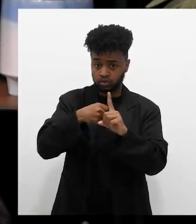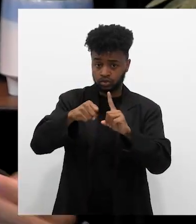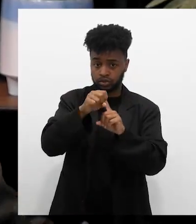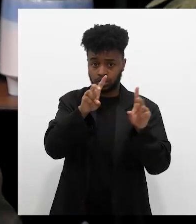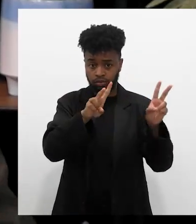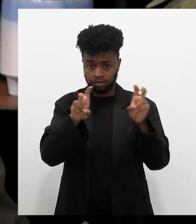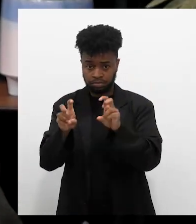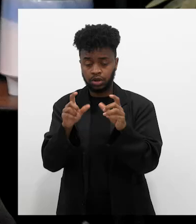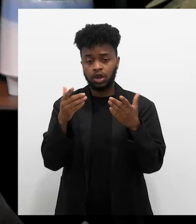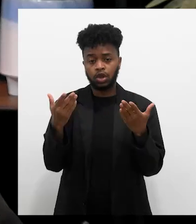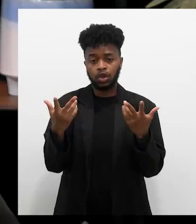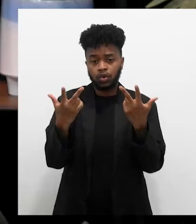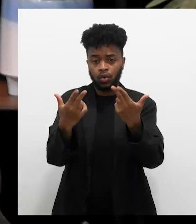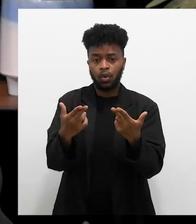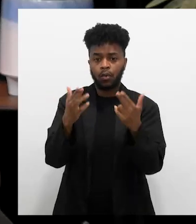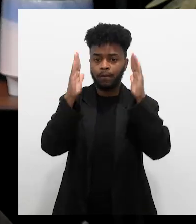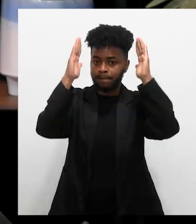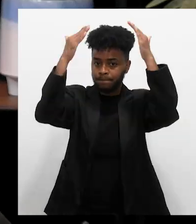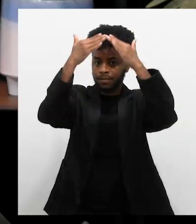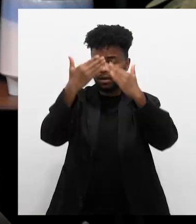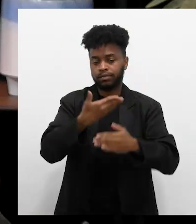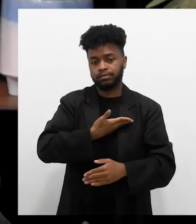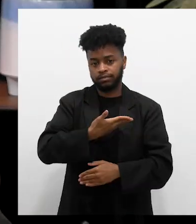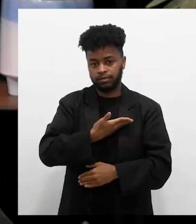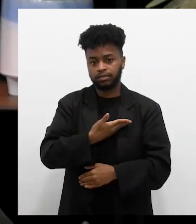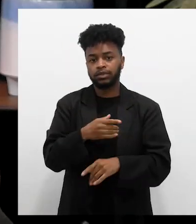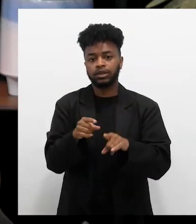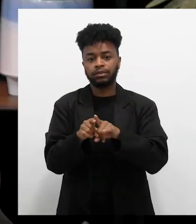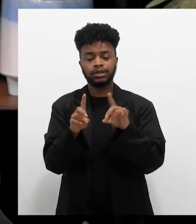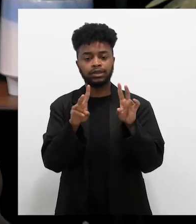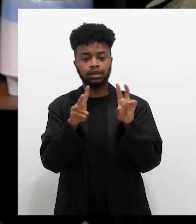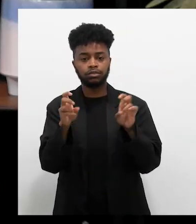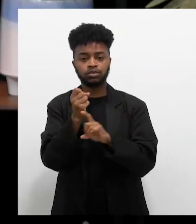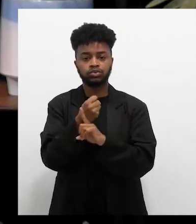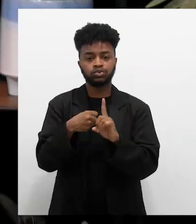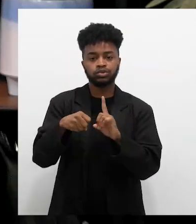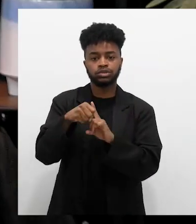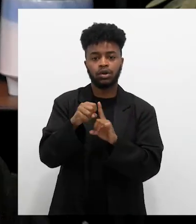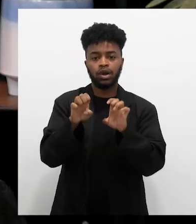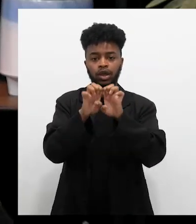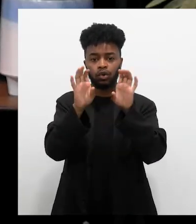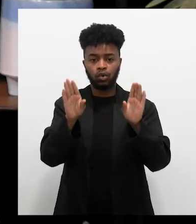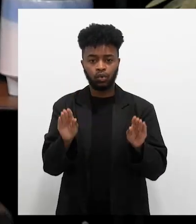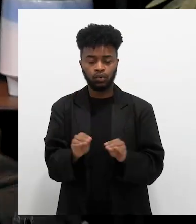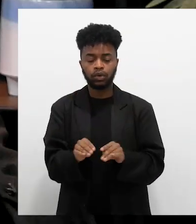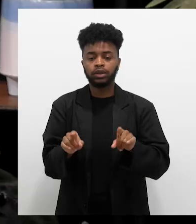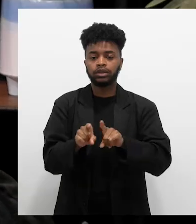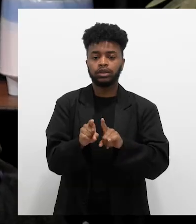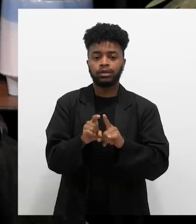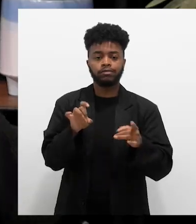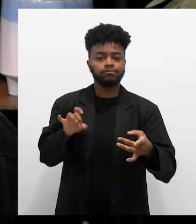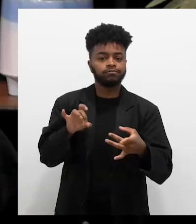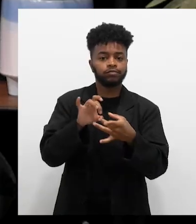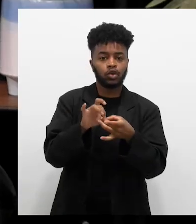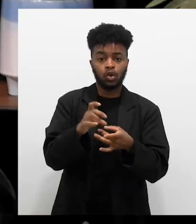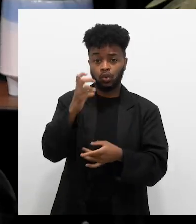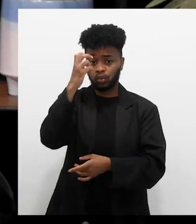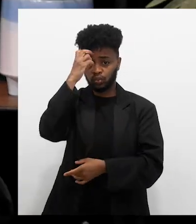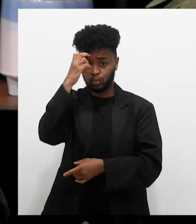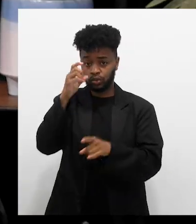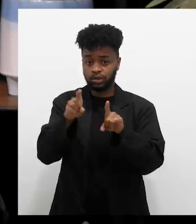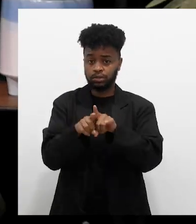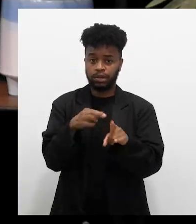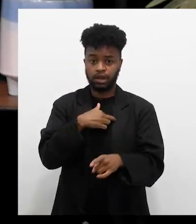sociais, como o Papa Francisco já bem fazia, questões que envolvem questões sociais, ecológicas, de encontro